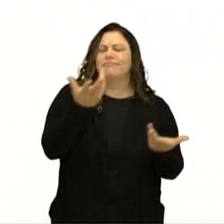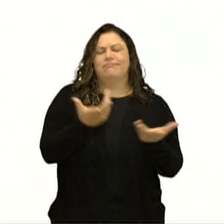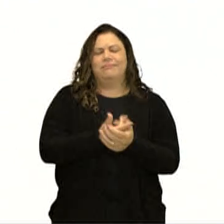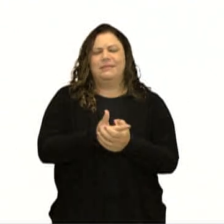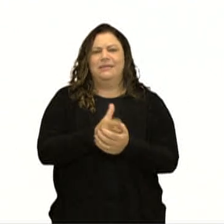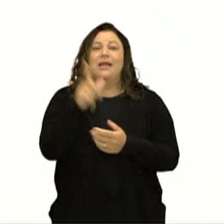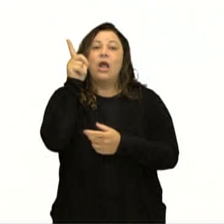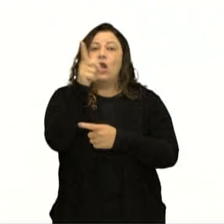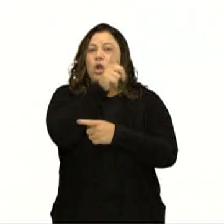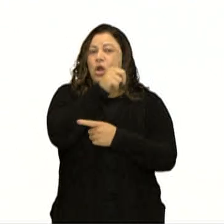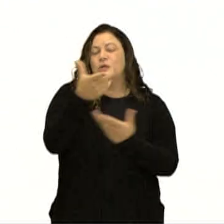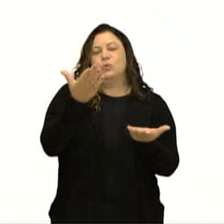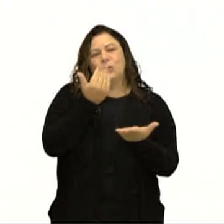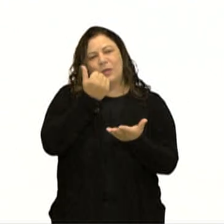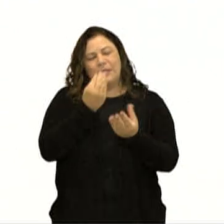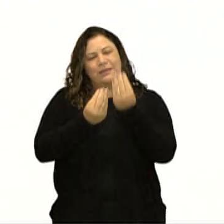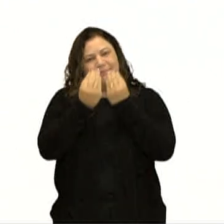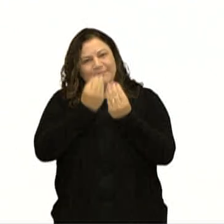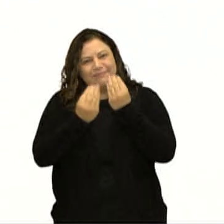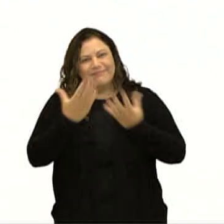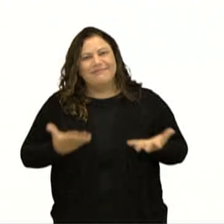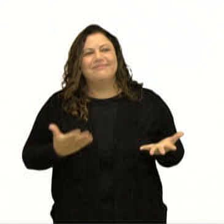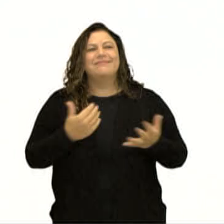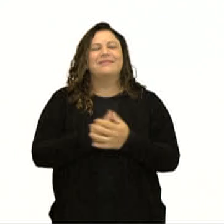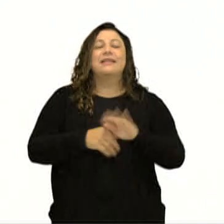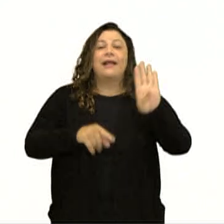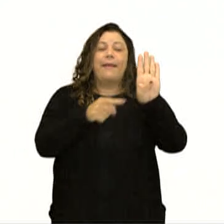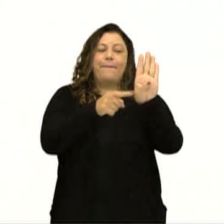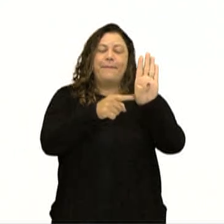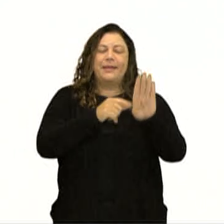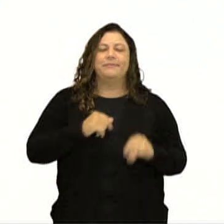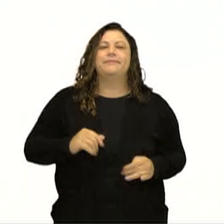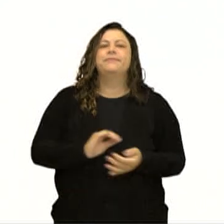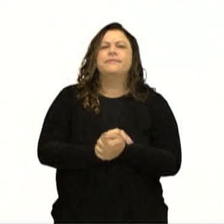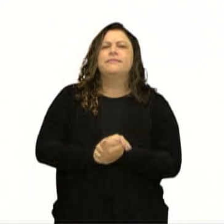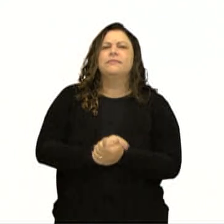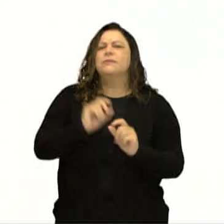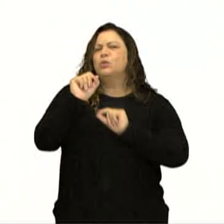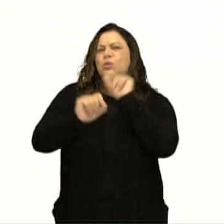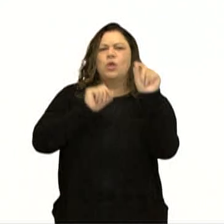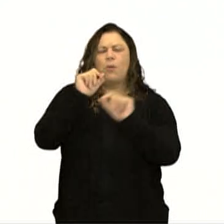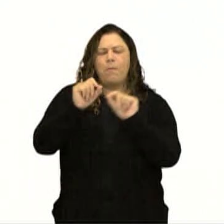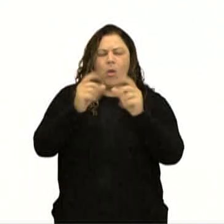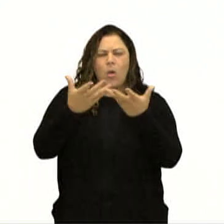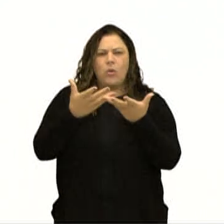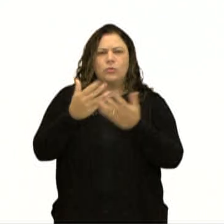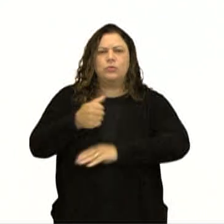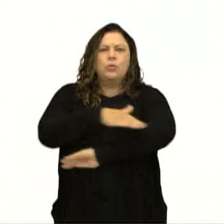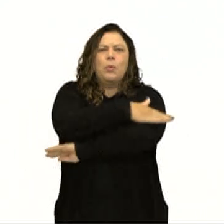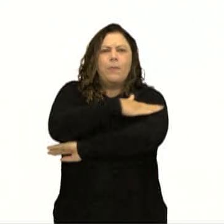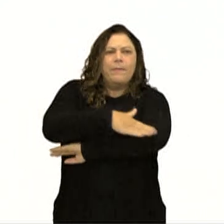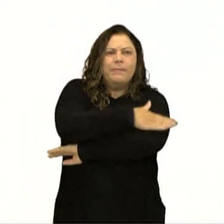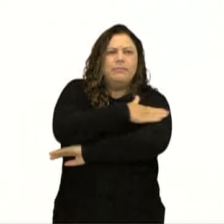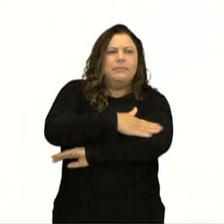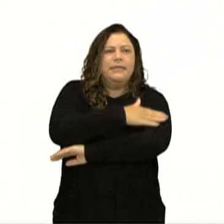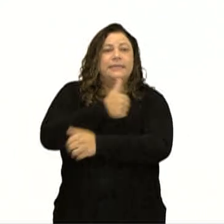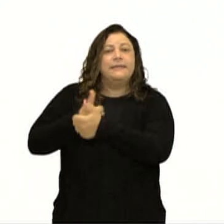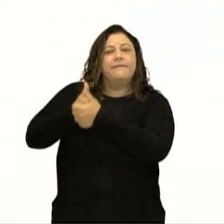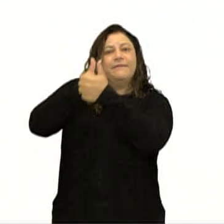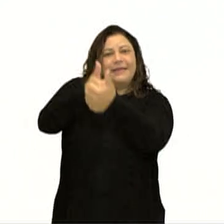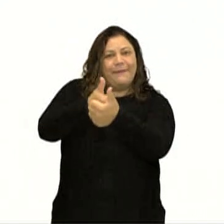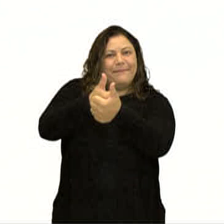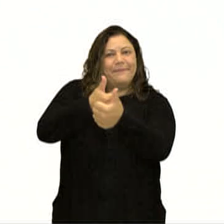lanchonetes. E a letra B, where is the Central Park? E eu posso dizer, então, o Central Park, ele fica perto